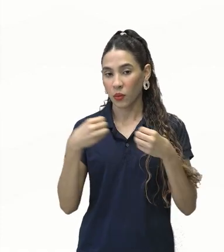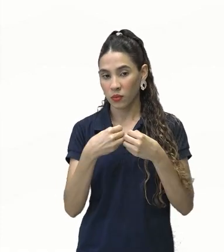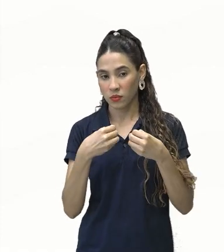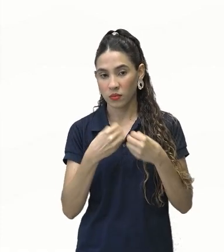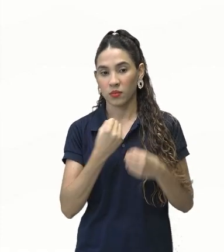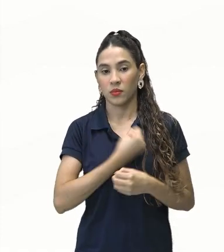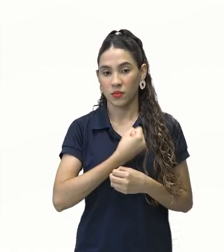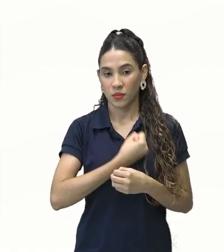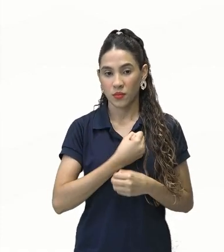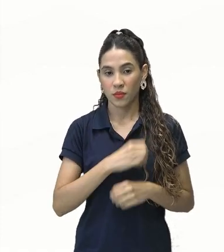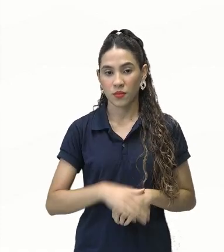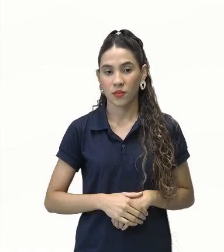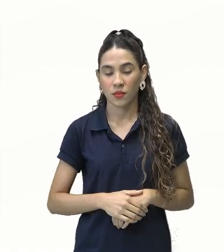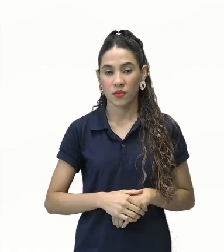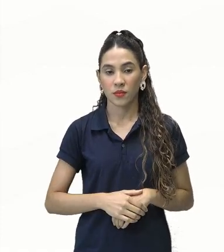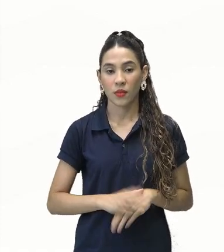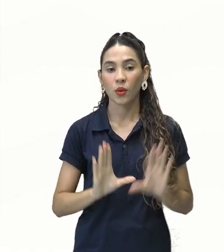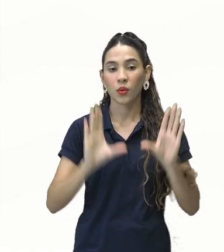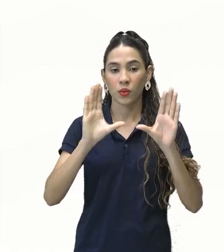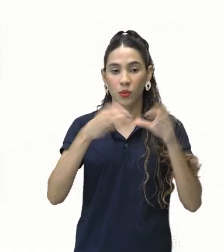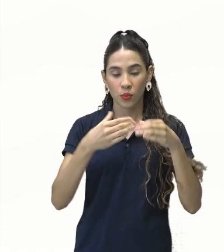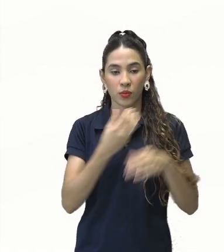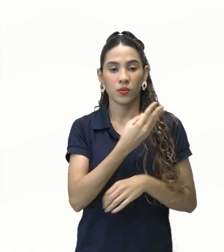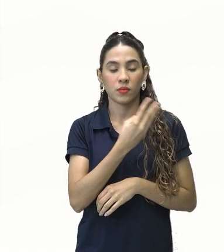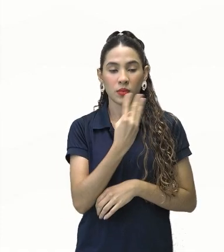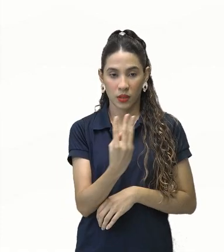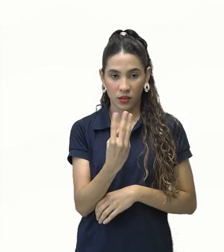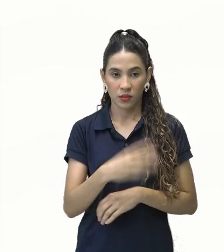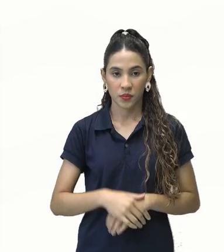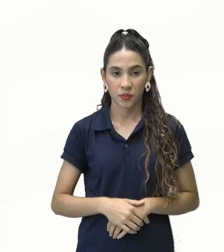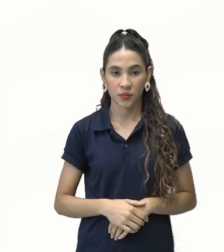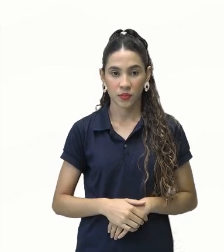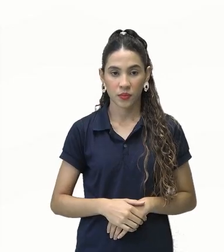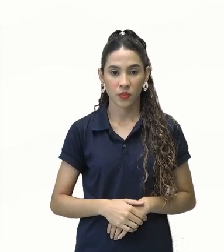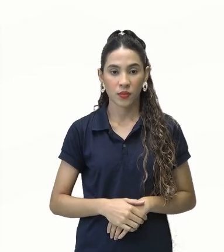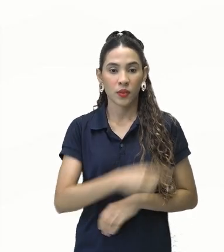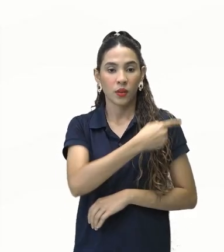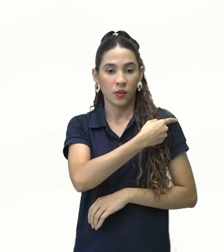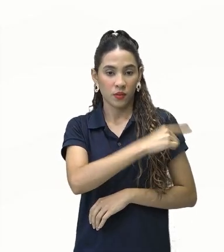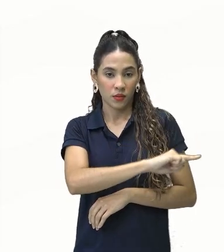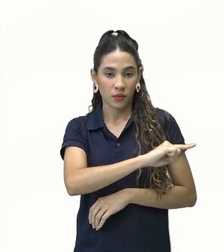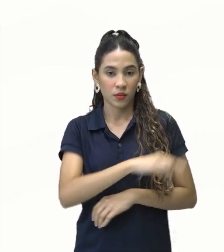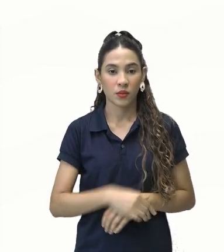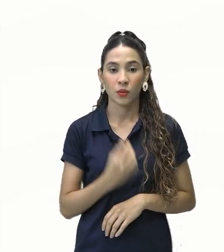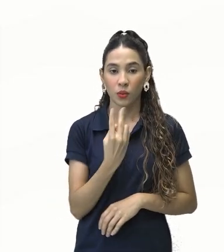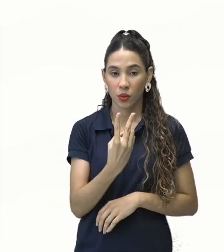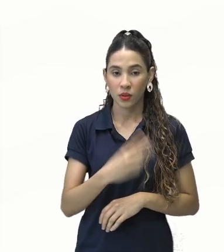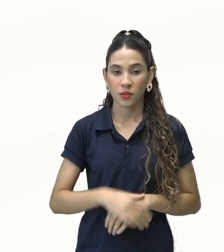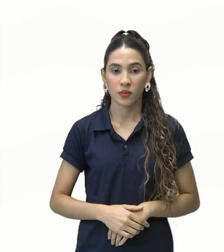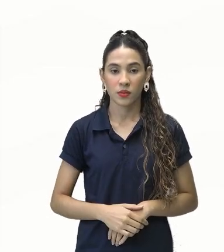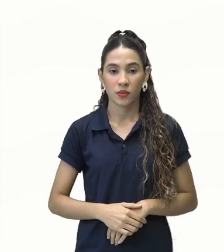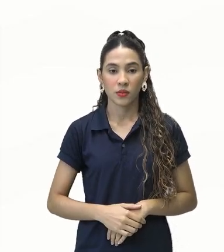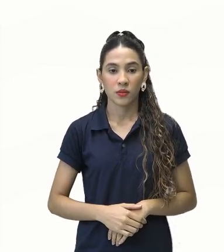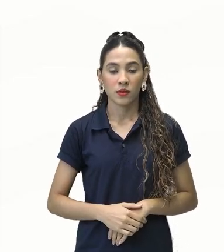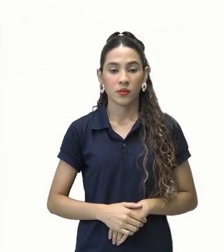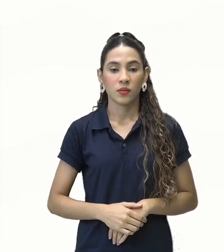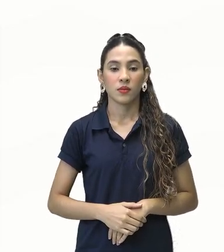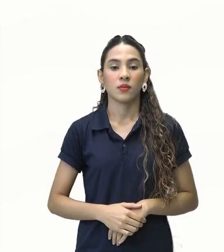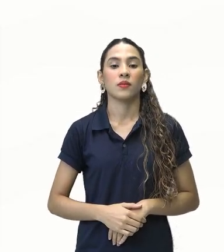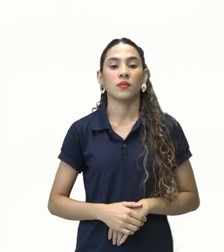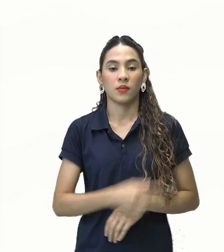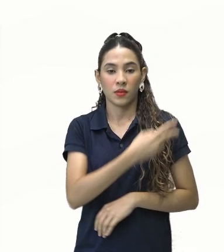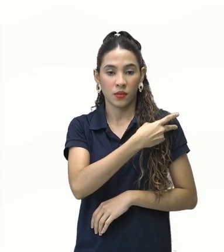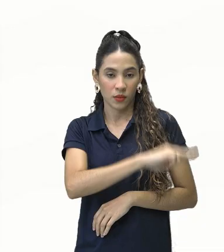coisa. Categoria 3, série 1, 2, série